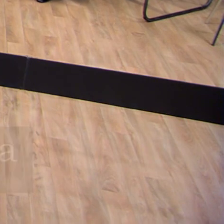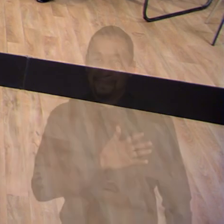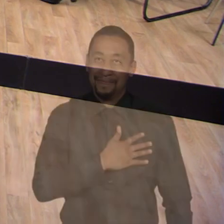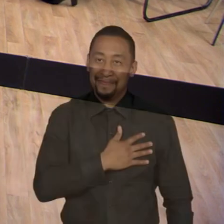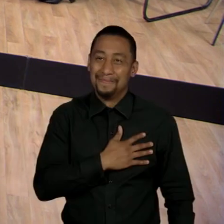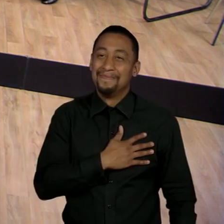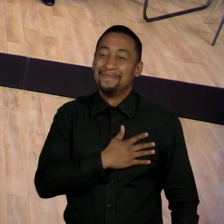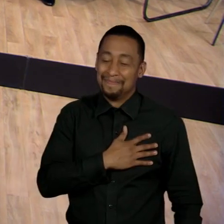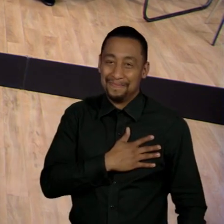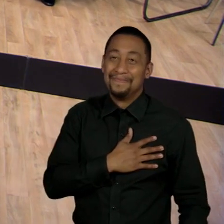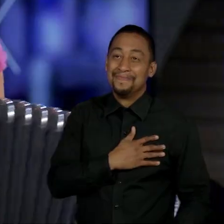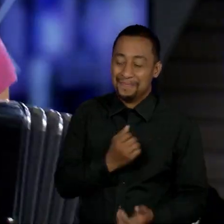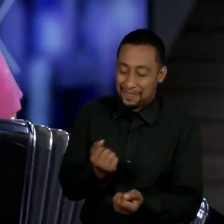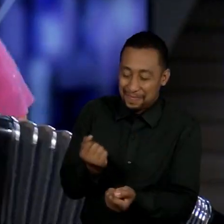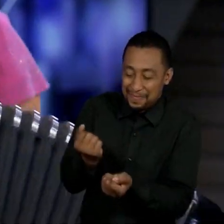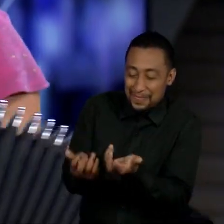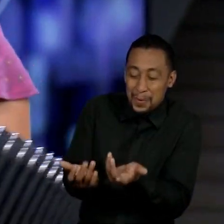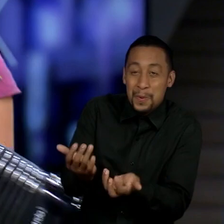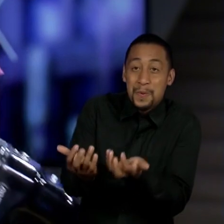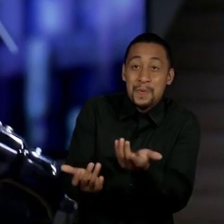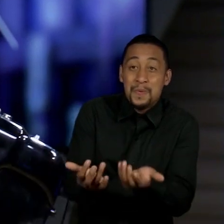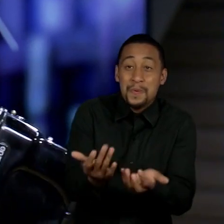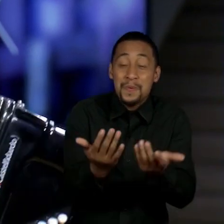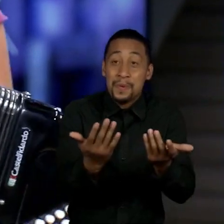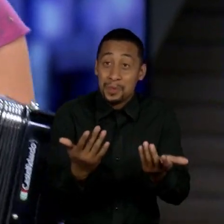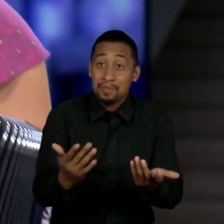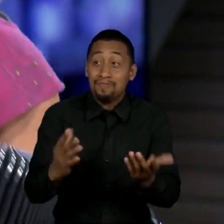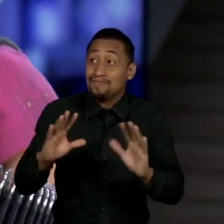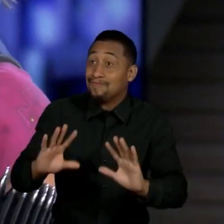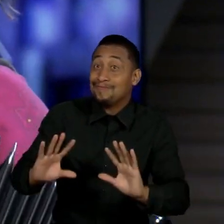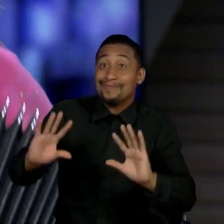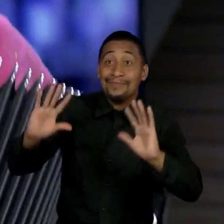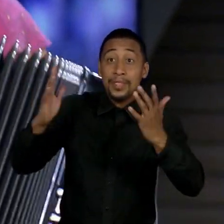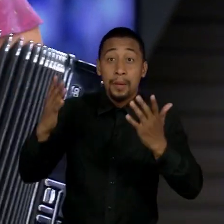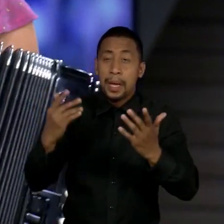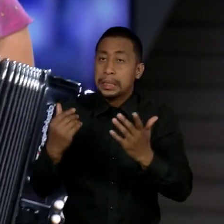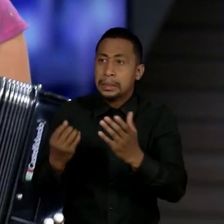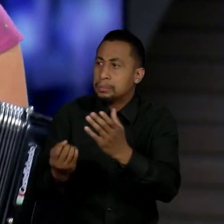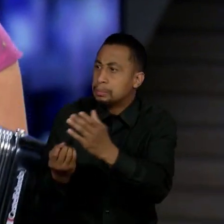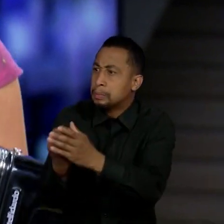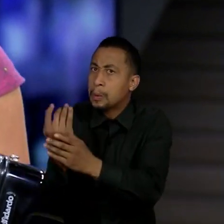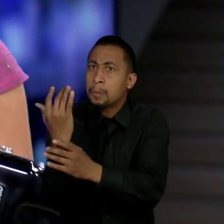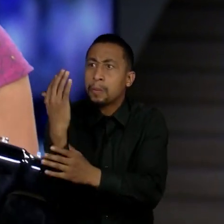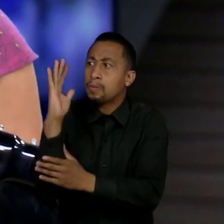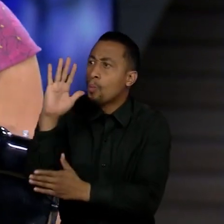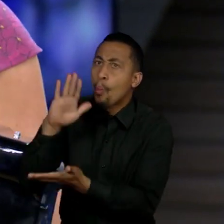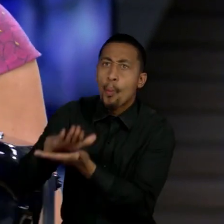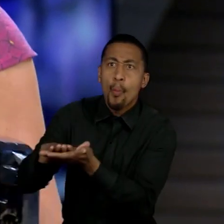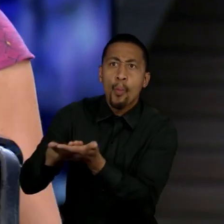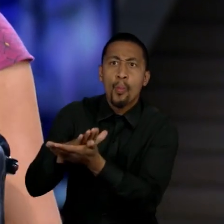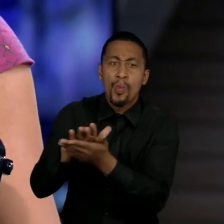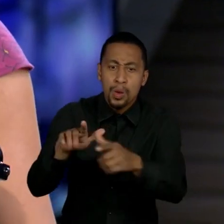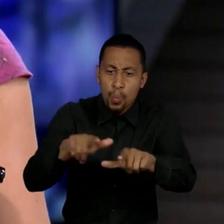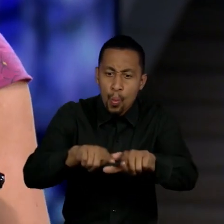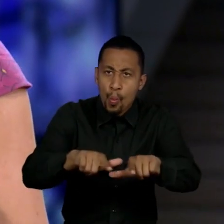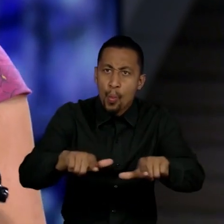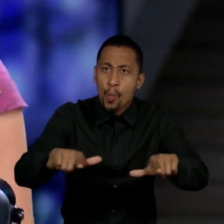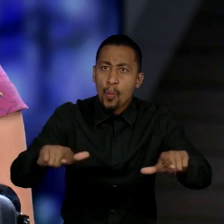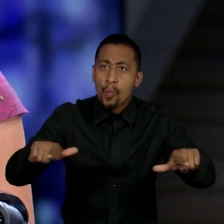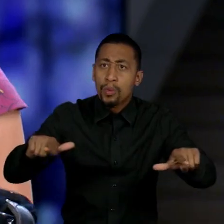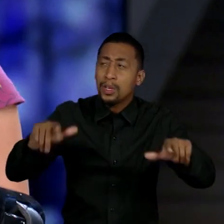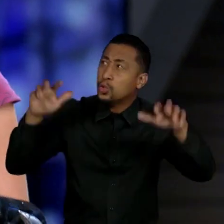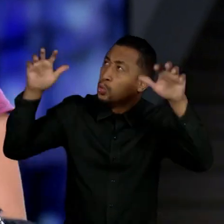fornalha, nenhum pé de plantação. Por falta d'água, perdi